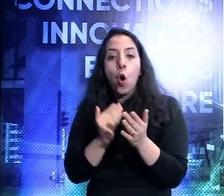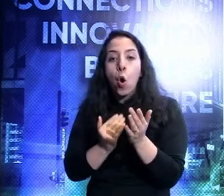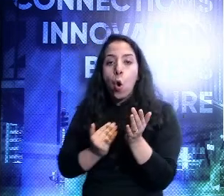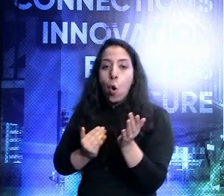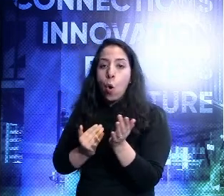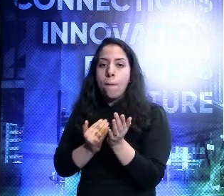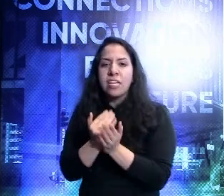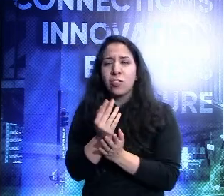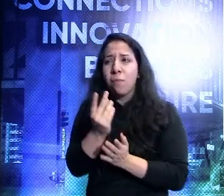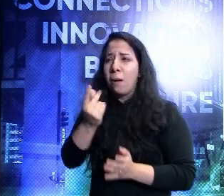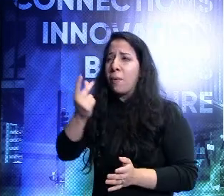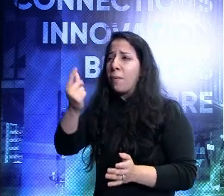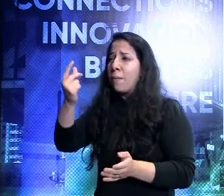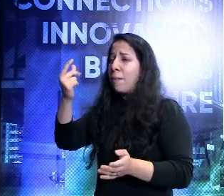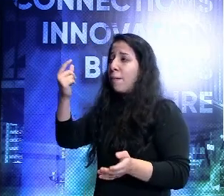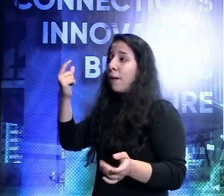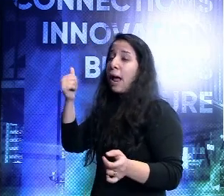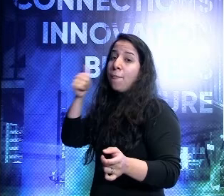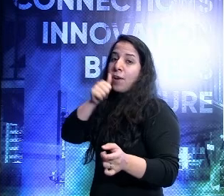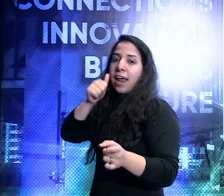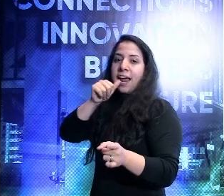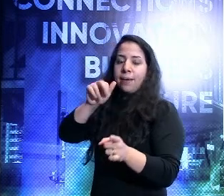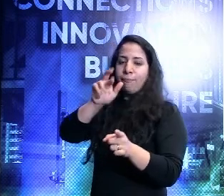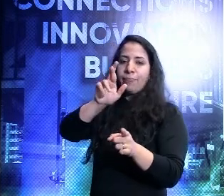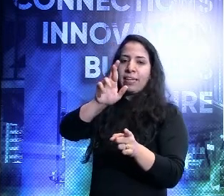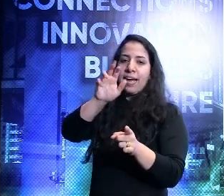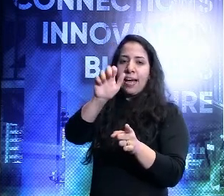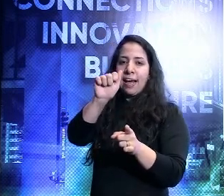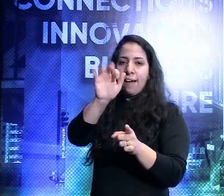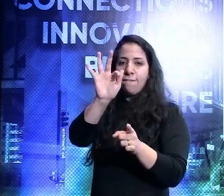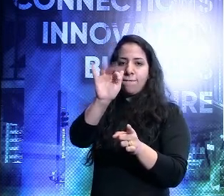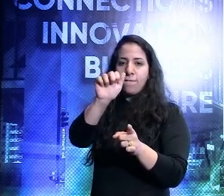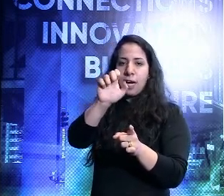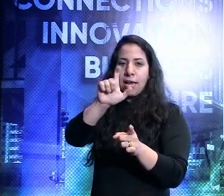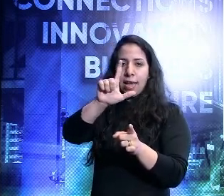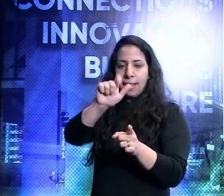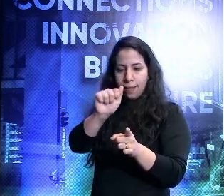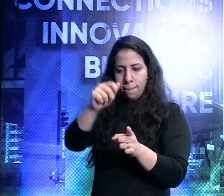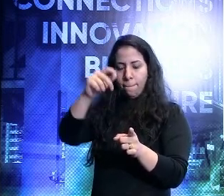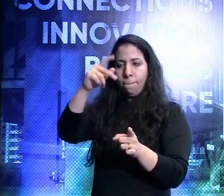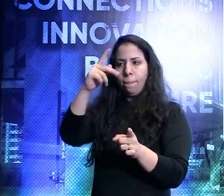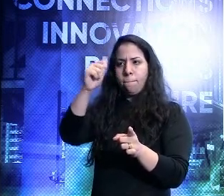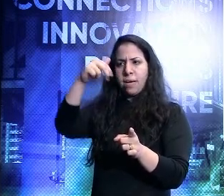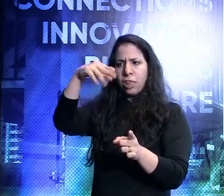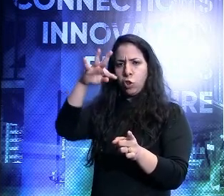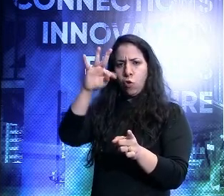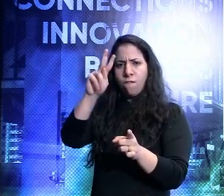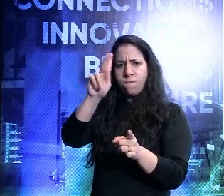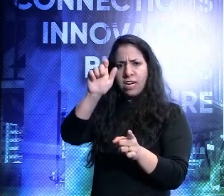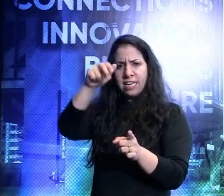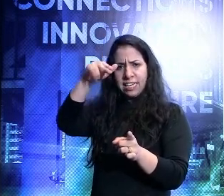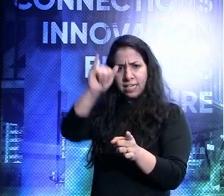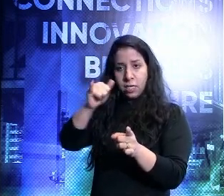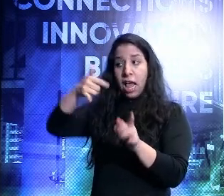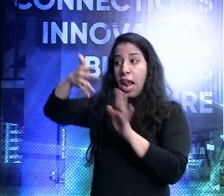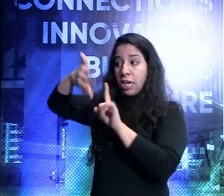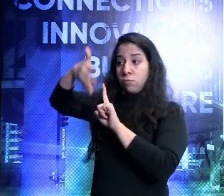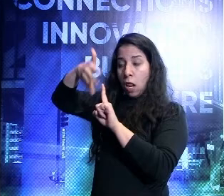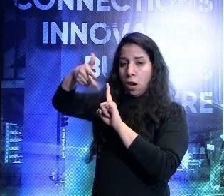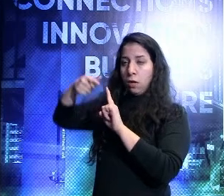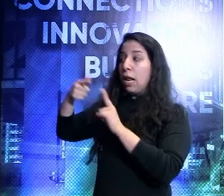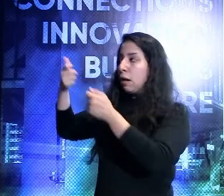Mantovani, procurem esse nome que é bem legal, no Agile Brasil 2014, aqui em Floripa. Ela falou sobre a bússola ágil, criação